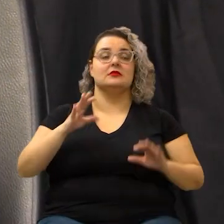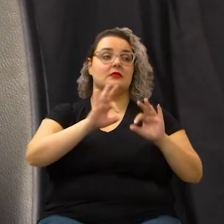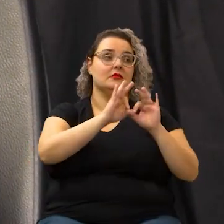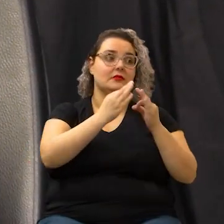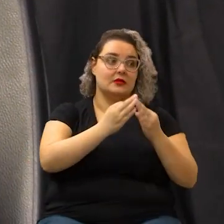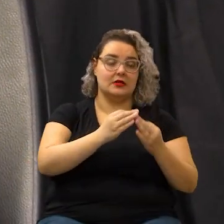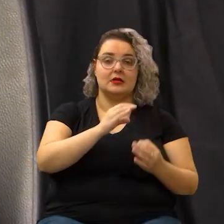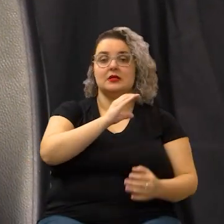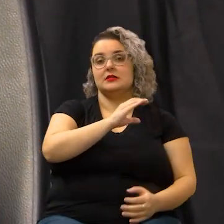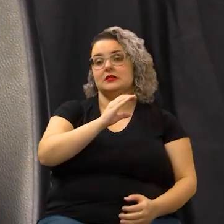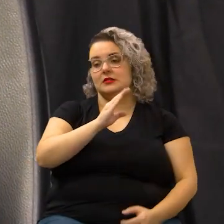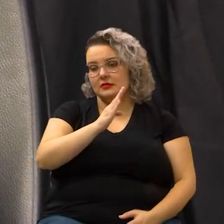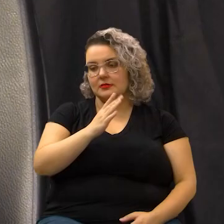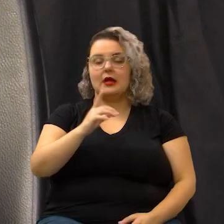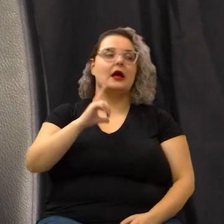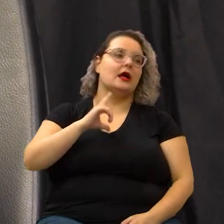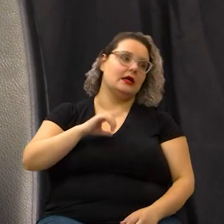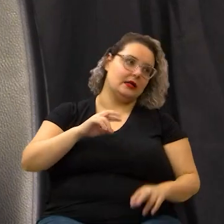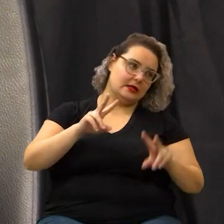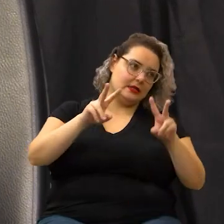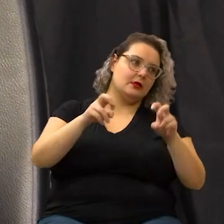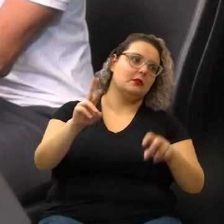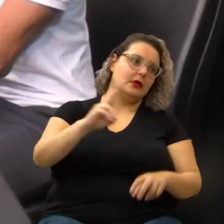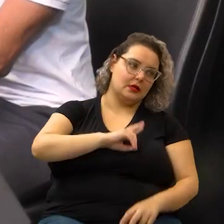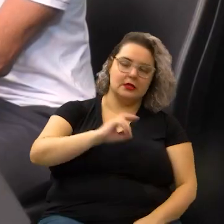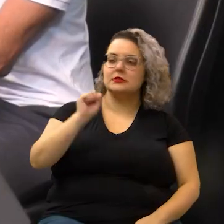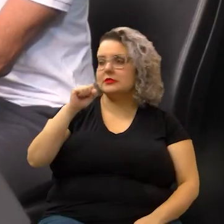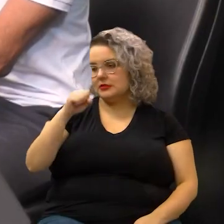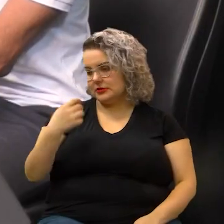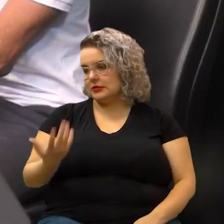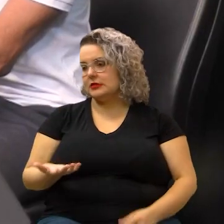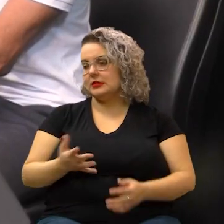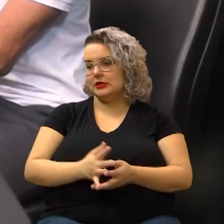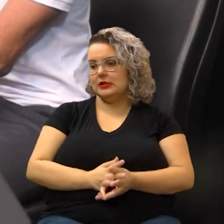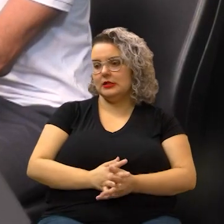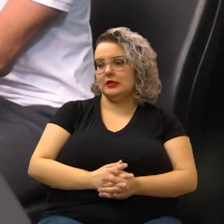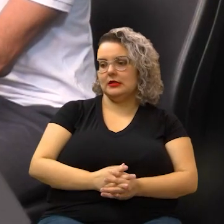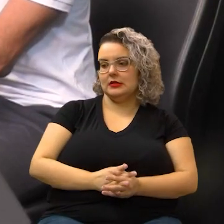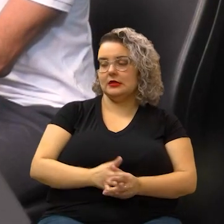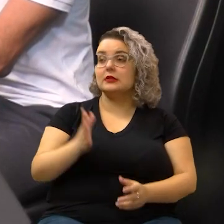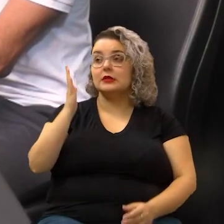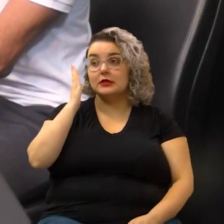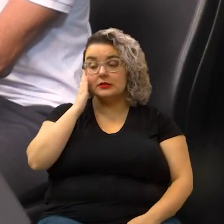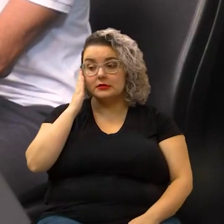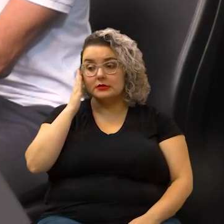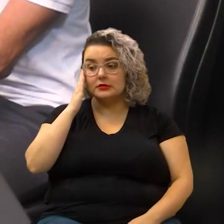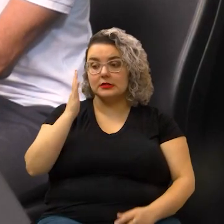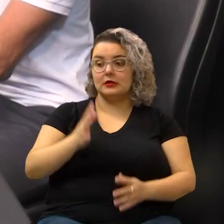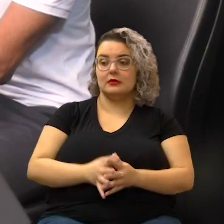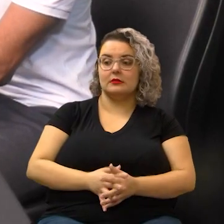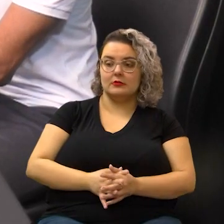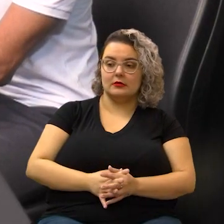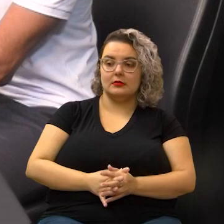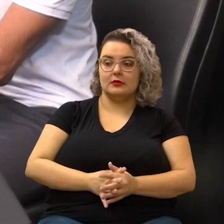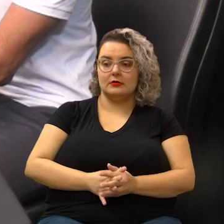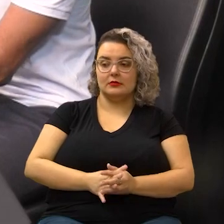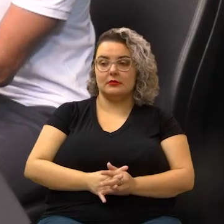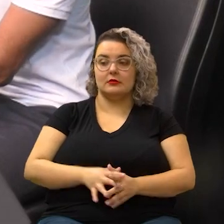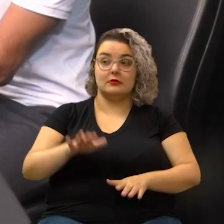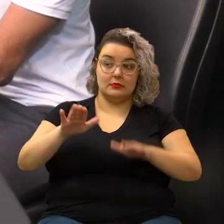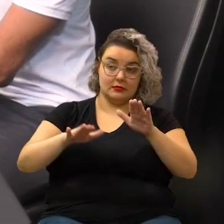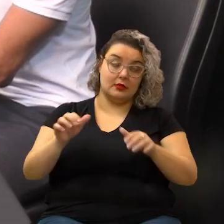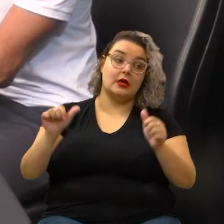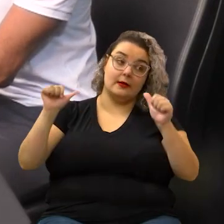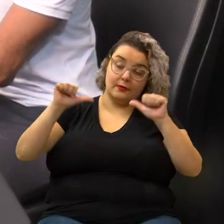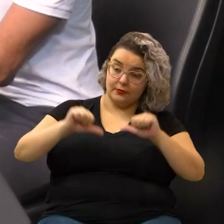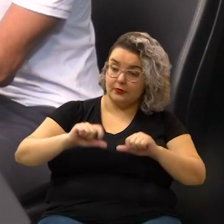da congregação cristã do Brasil. Tem uma questão religiosa uma questão também. religiosa, né, que a gente sabe que dependendo